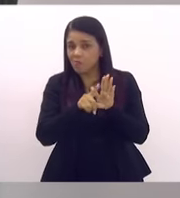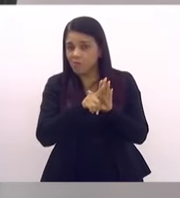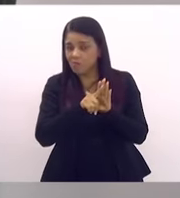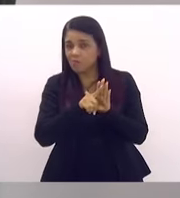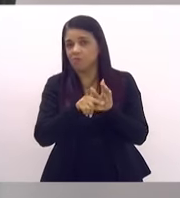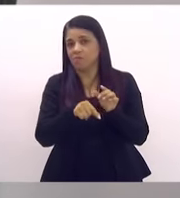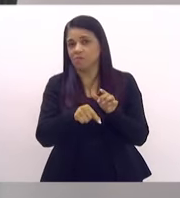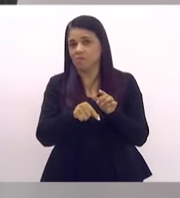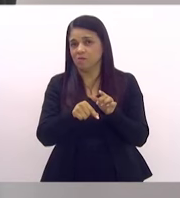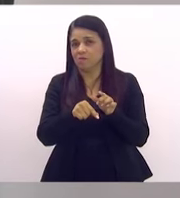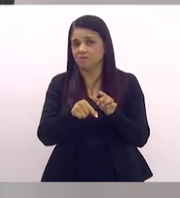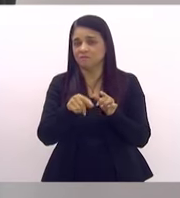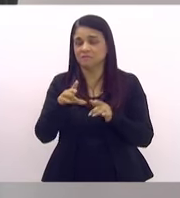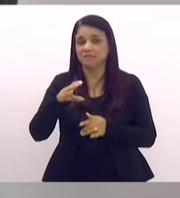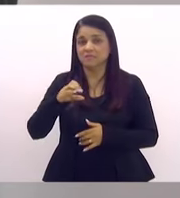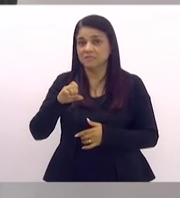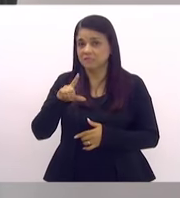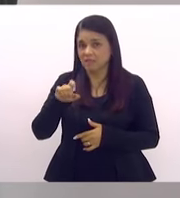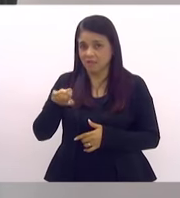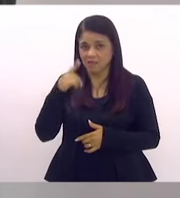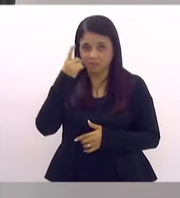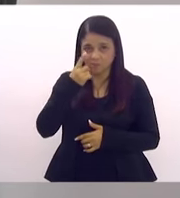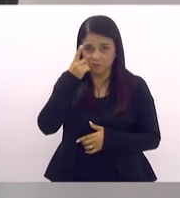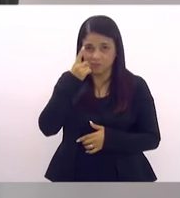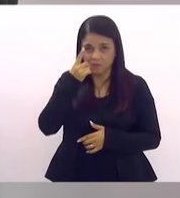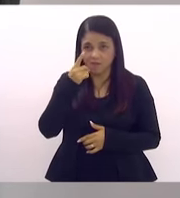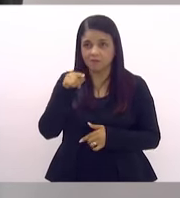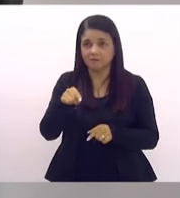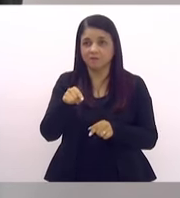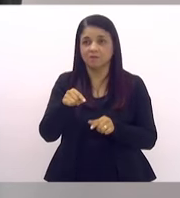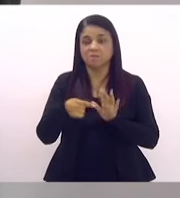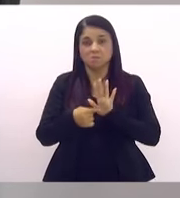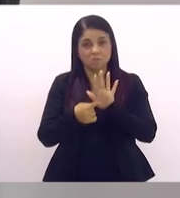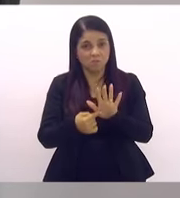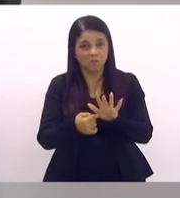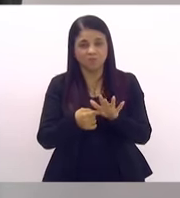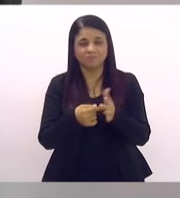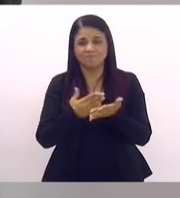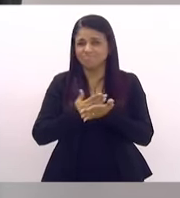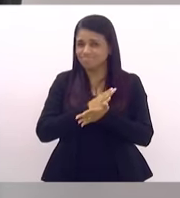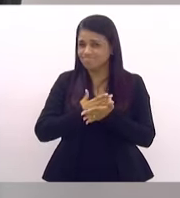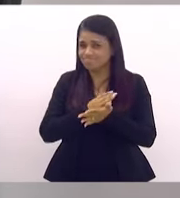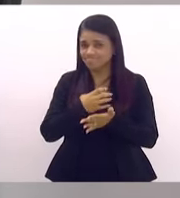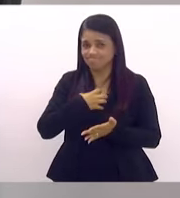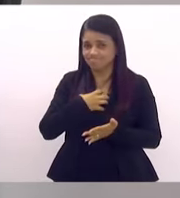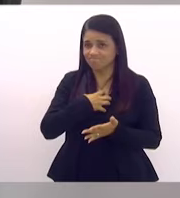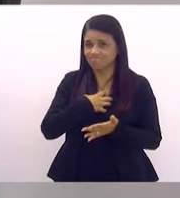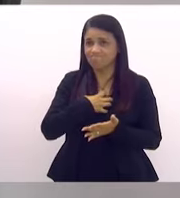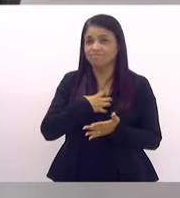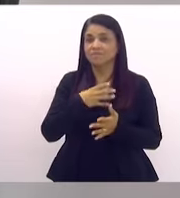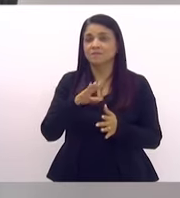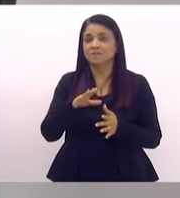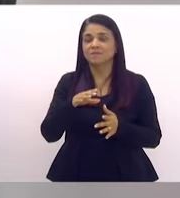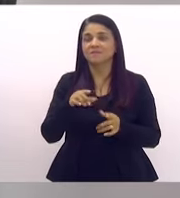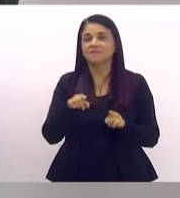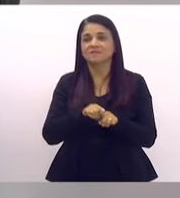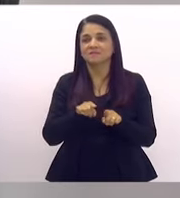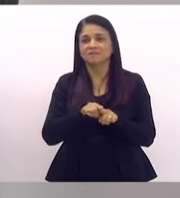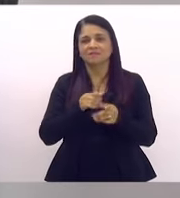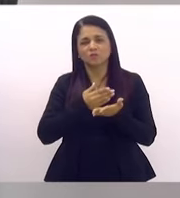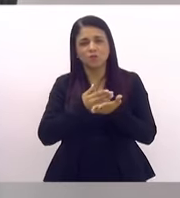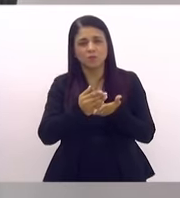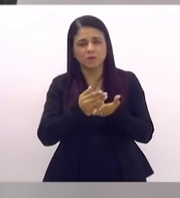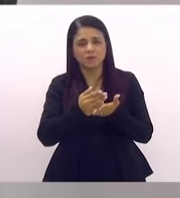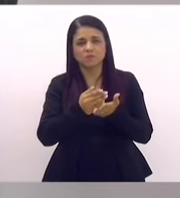traz as inquietações dela, mais recentemente, e quando nós, lá no início da